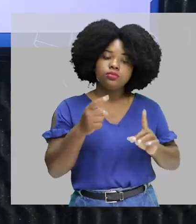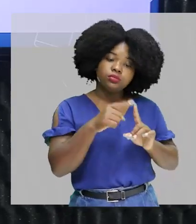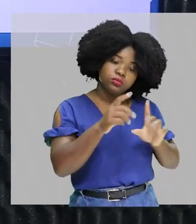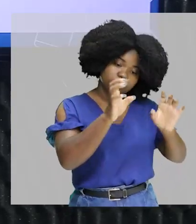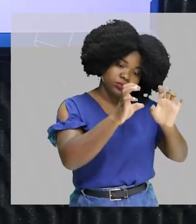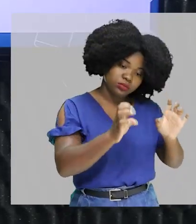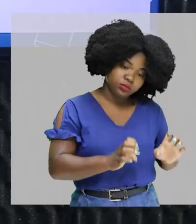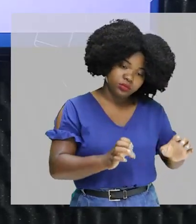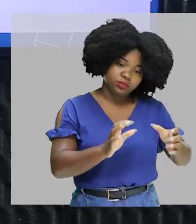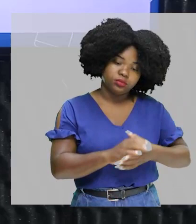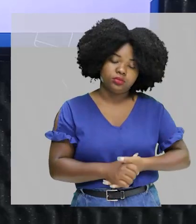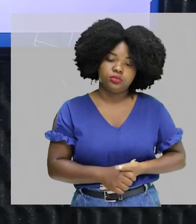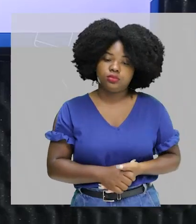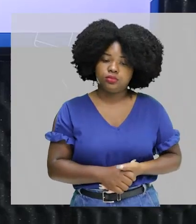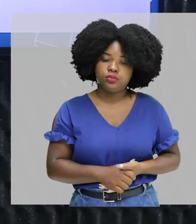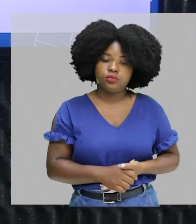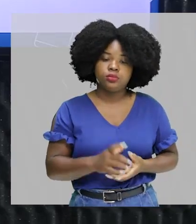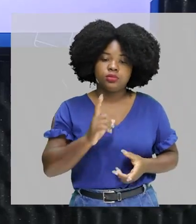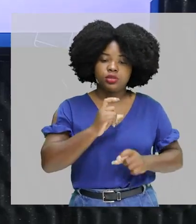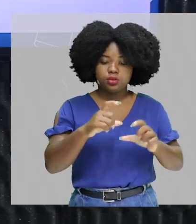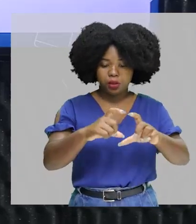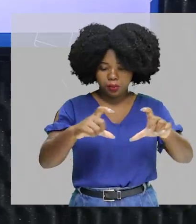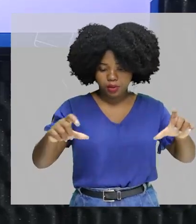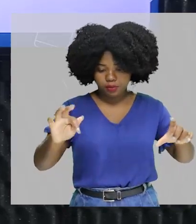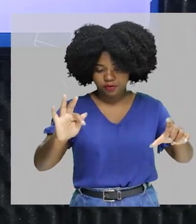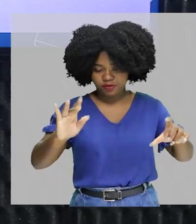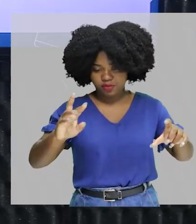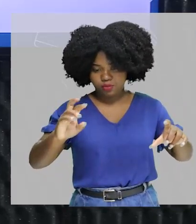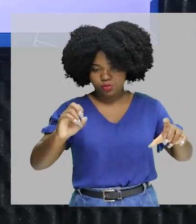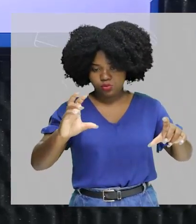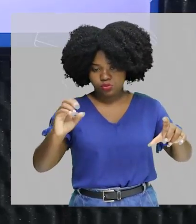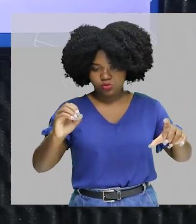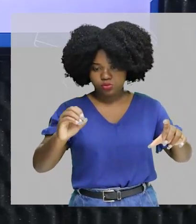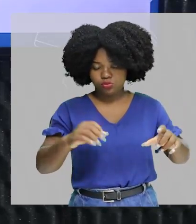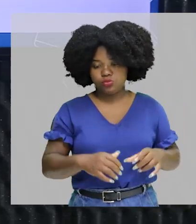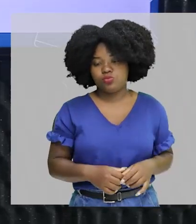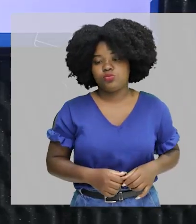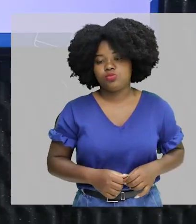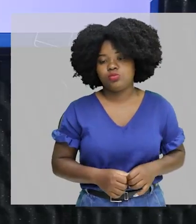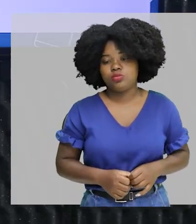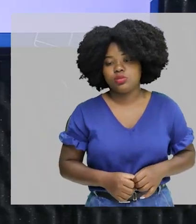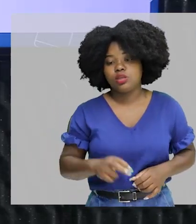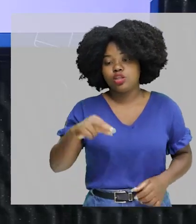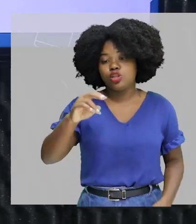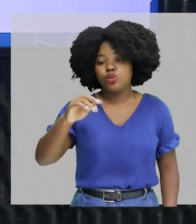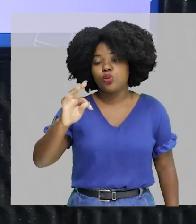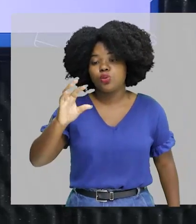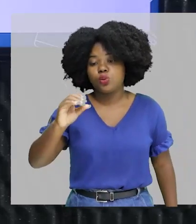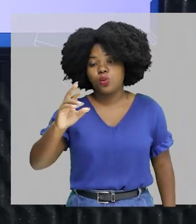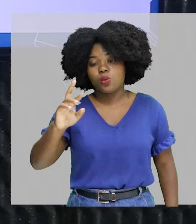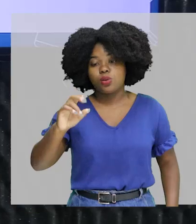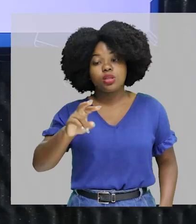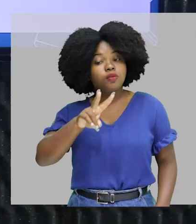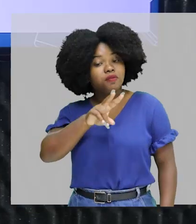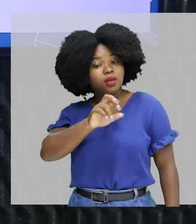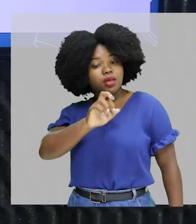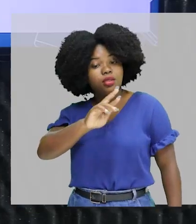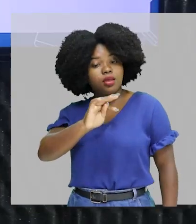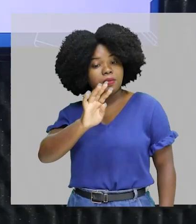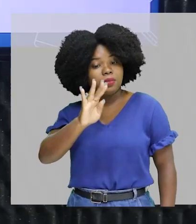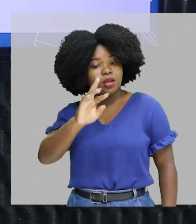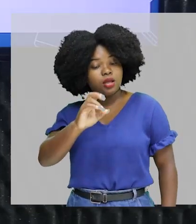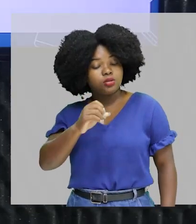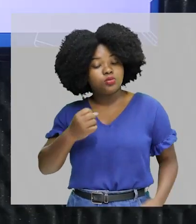de estrutura que é um bastão fibroso, chamado de notocorda. A notocorda, nos vertebrados,